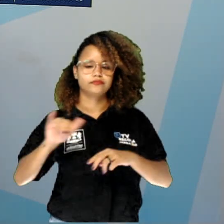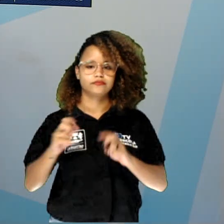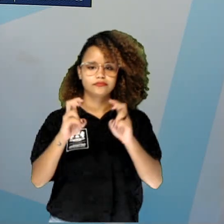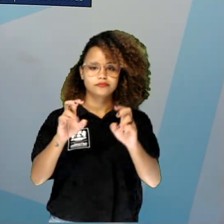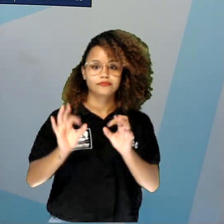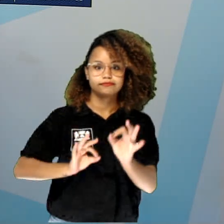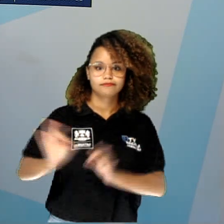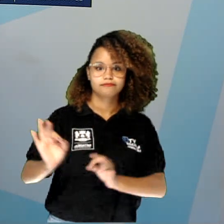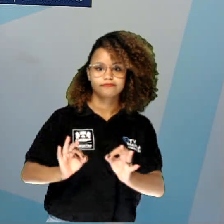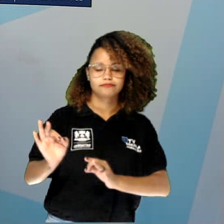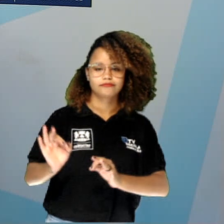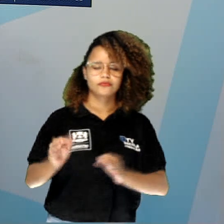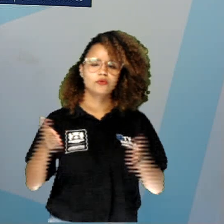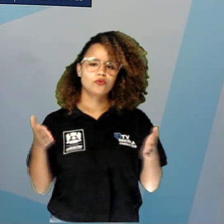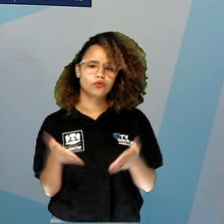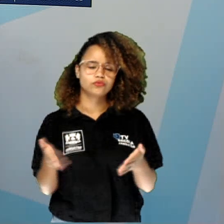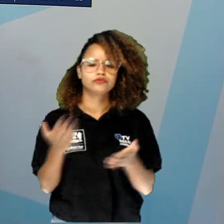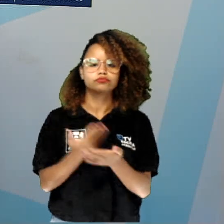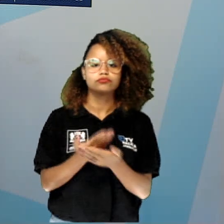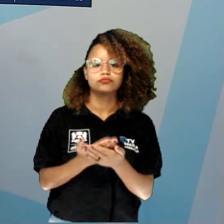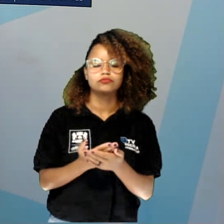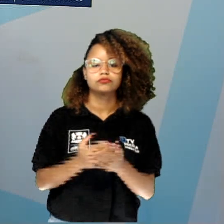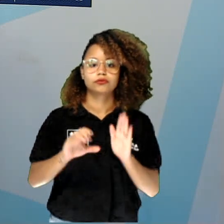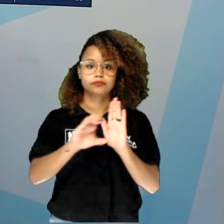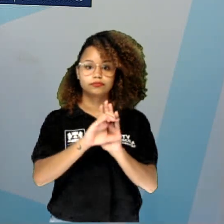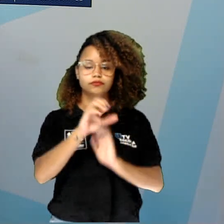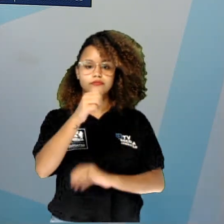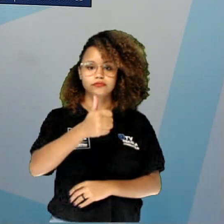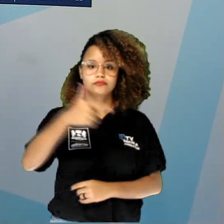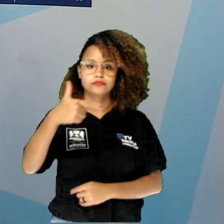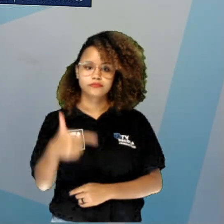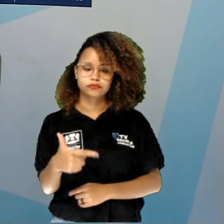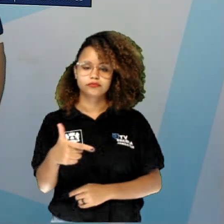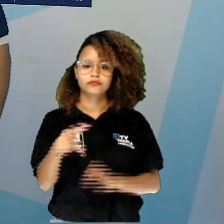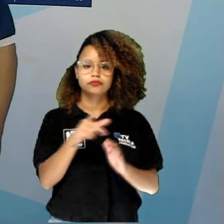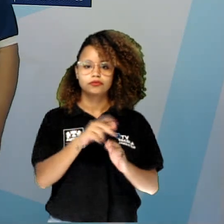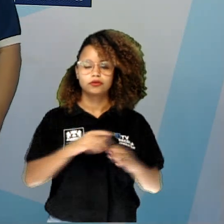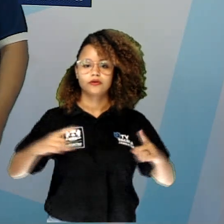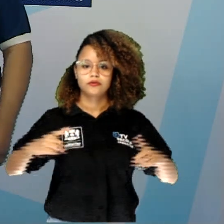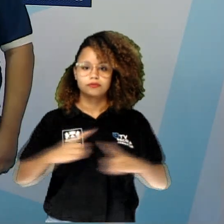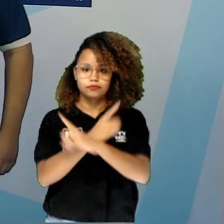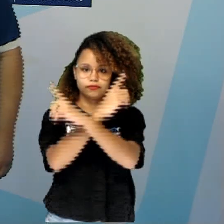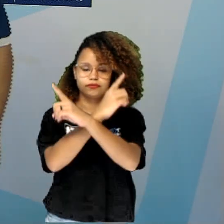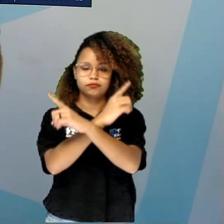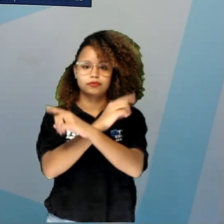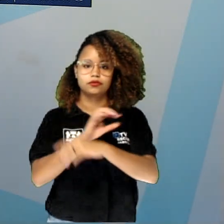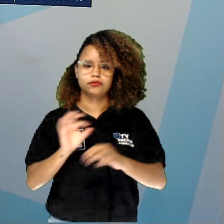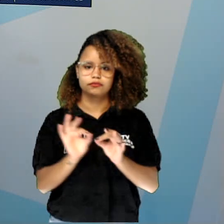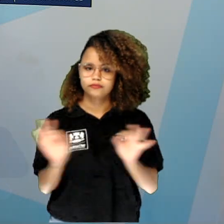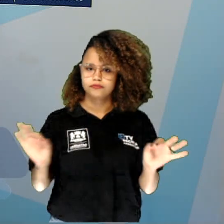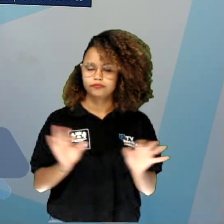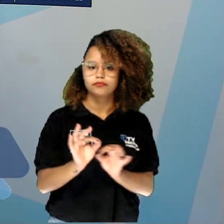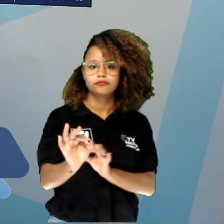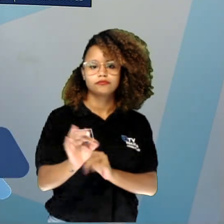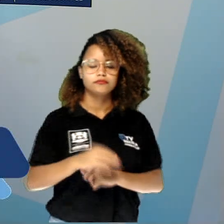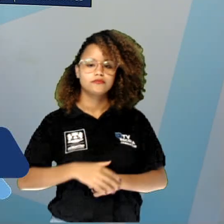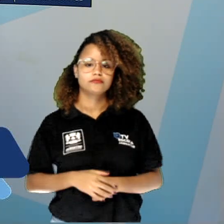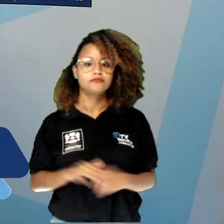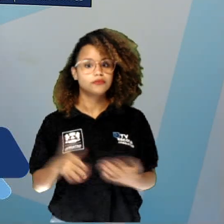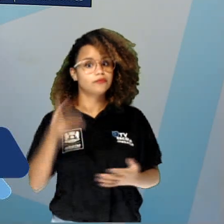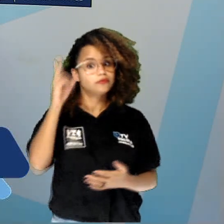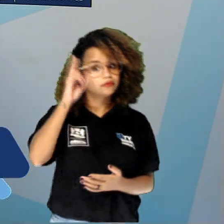Olá, minha gente, aqui é o professor Rinaldo Beltrão. Vamos começar mais uma aula de matemática do Jaboatão Prepara. Hoje a gente vai estudar o